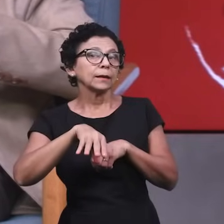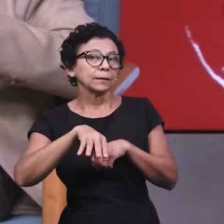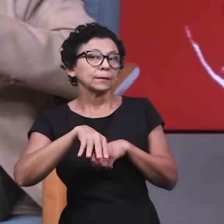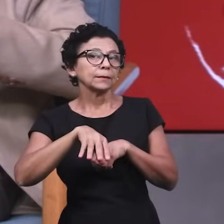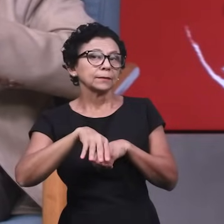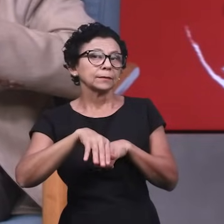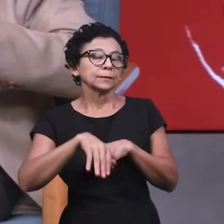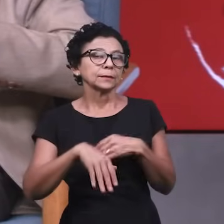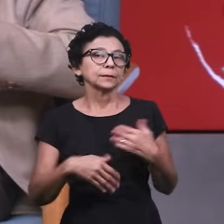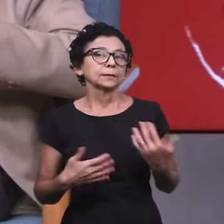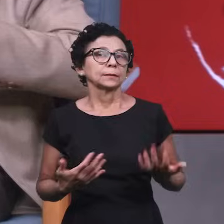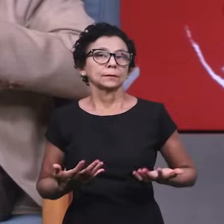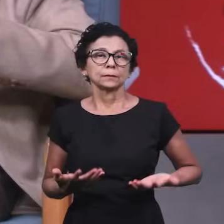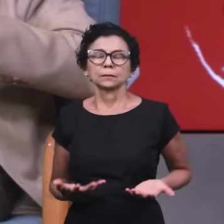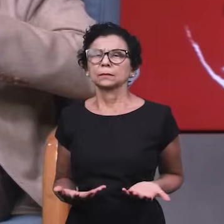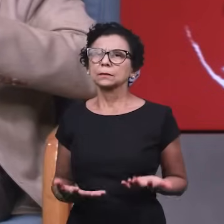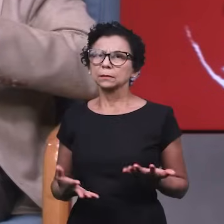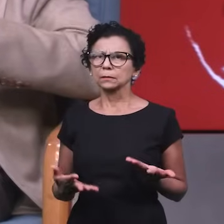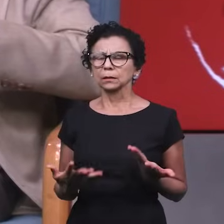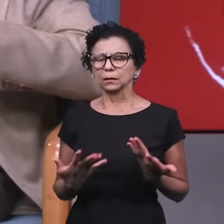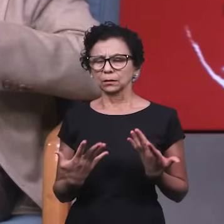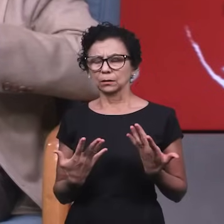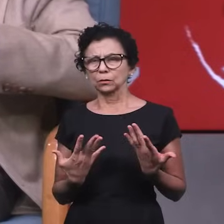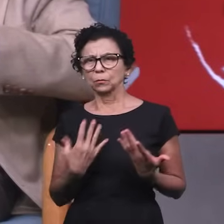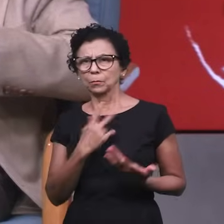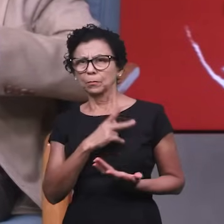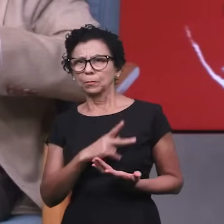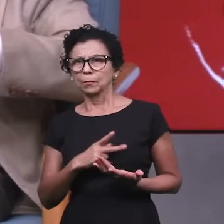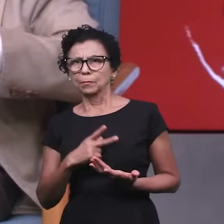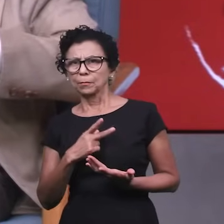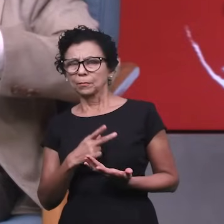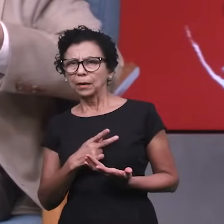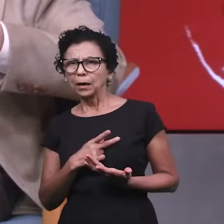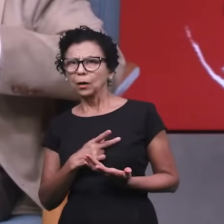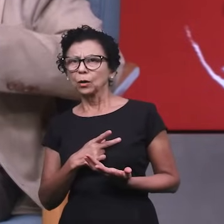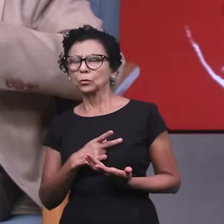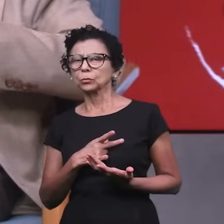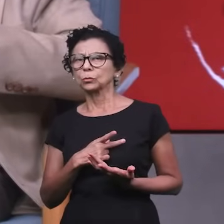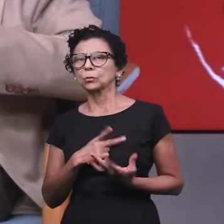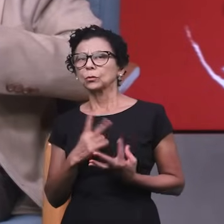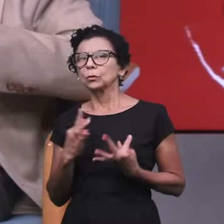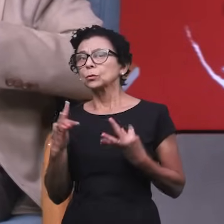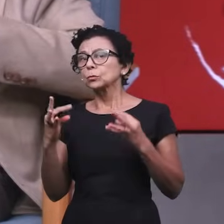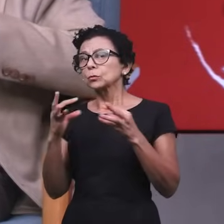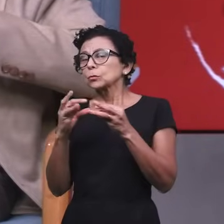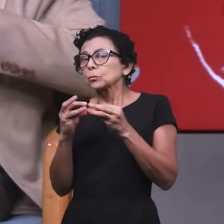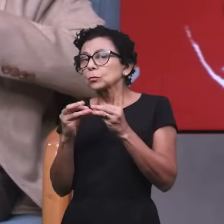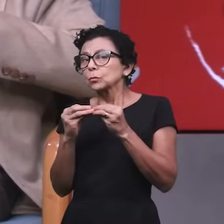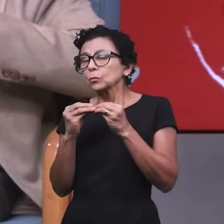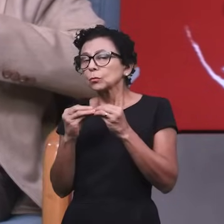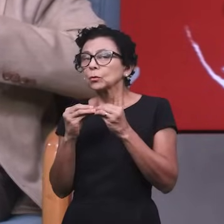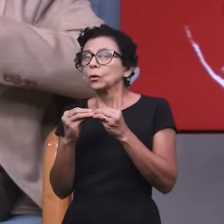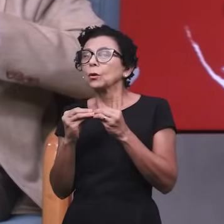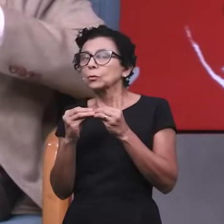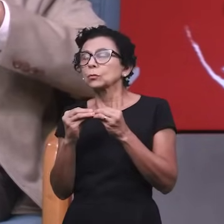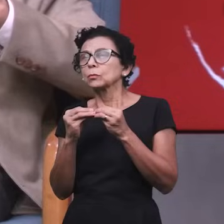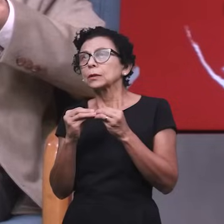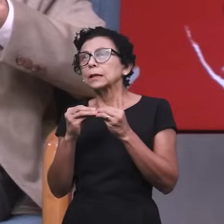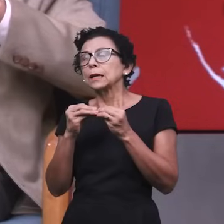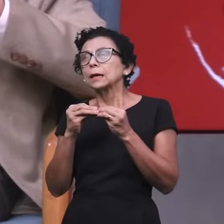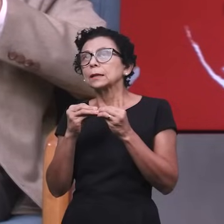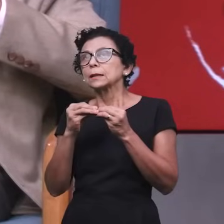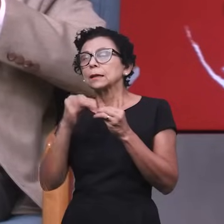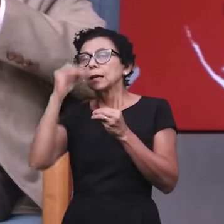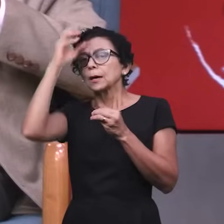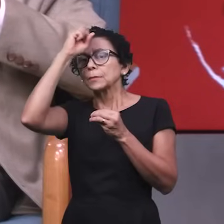Paulo traz para a igreja como ensino não é uma condição dele, daquilo